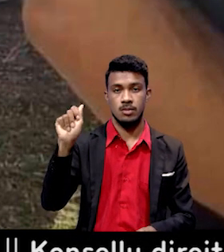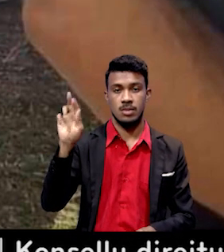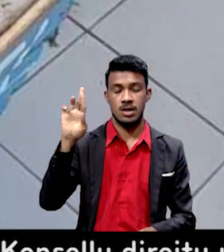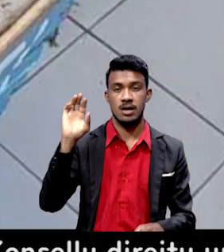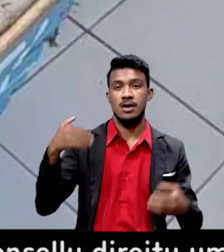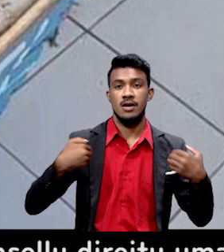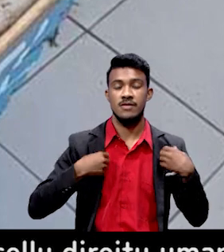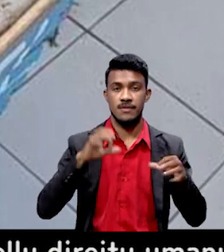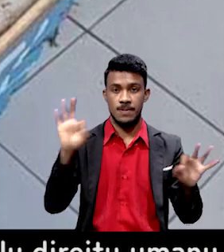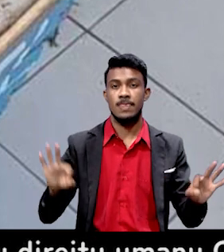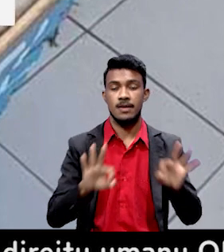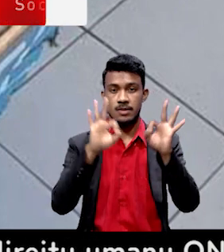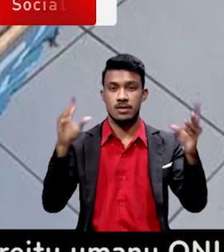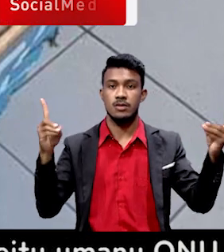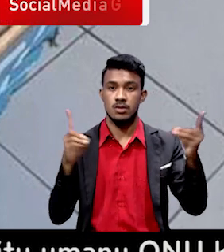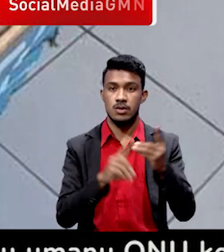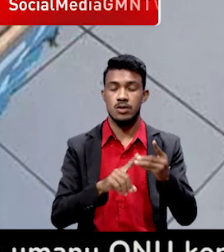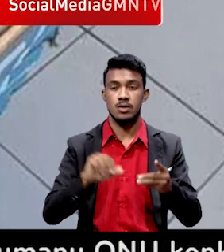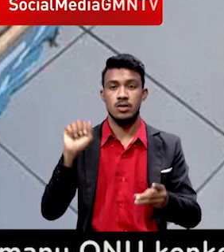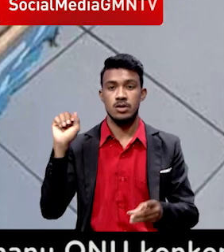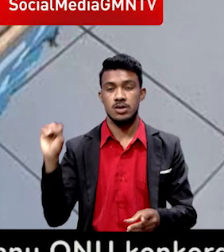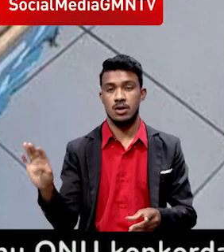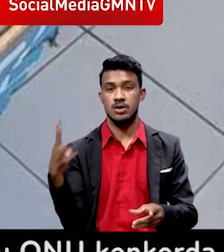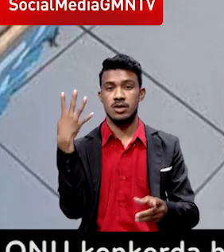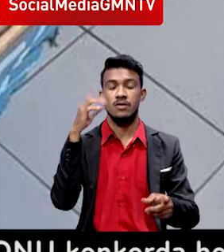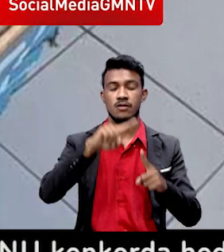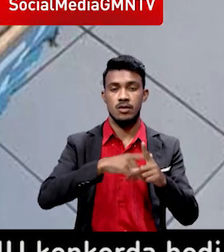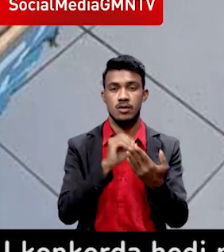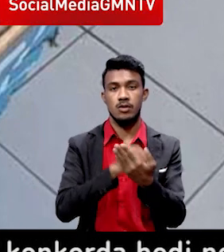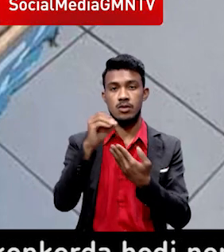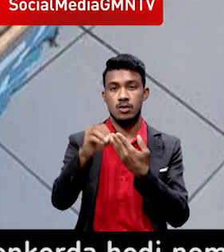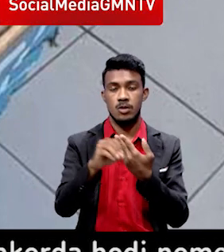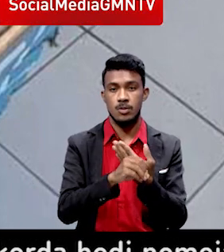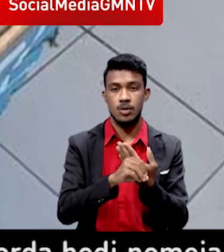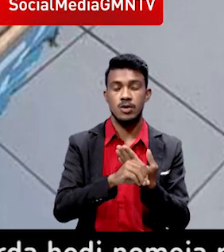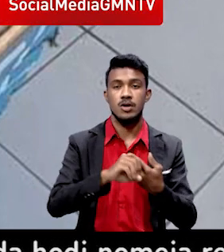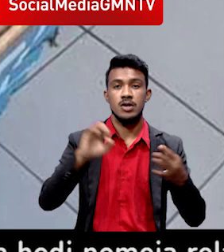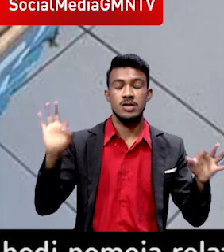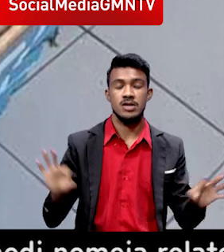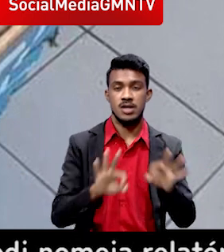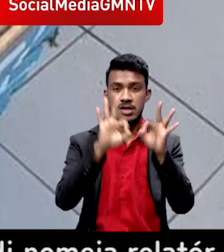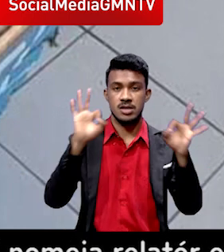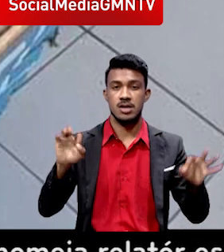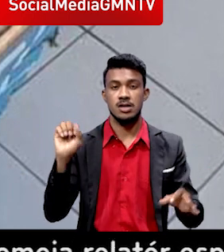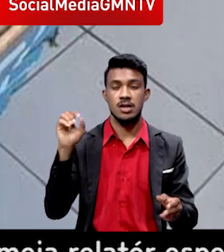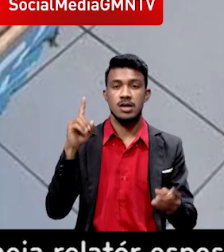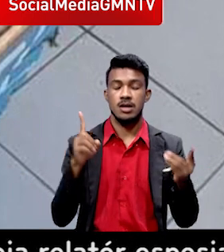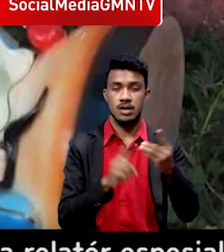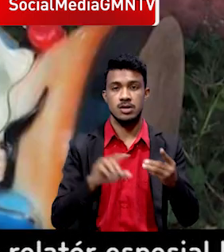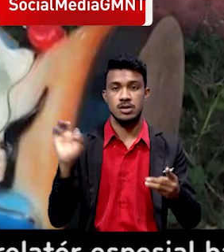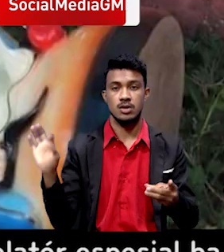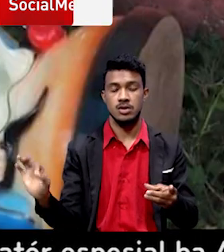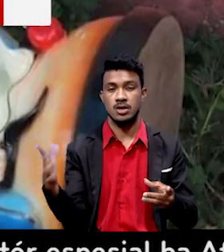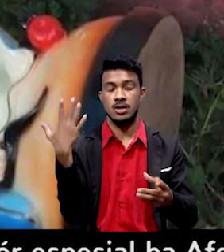quinta, Lawrence Sanderson Hatful, outubro, né? No dia sexta, Lawrence Sanderson Lima. Família entrega ona suspeito inicial FX.